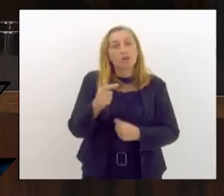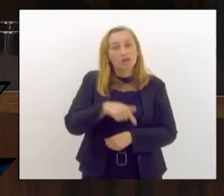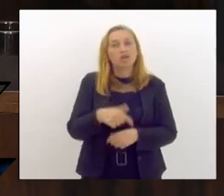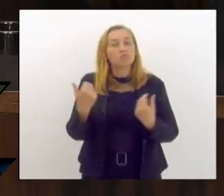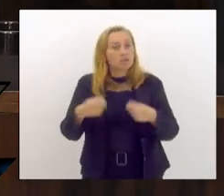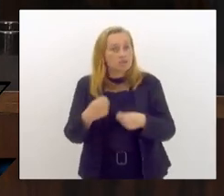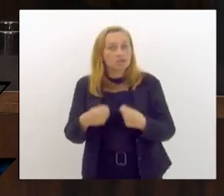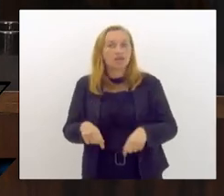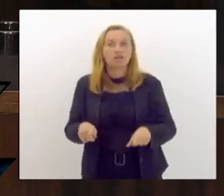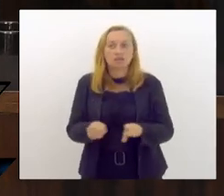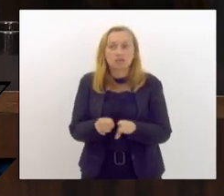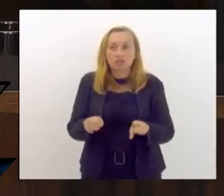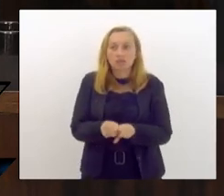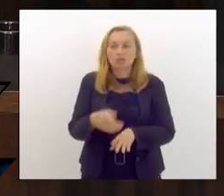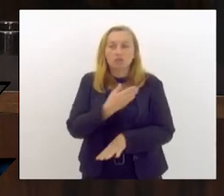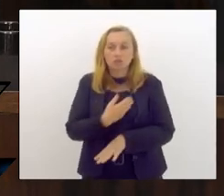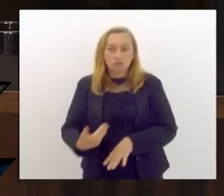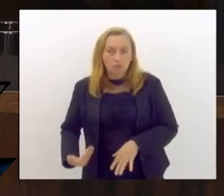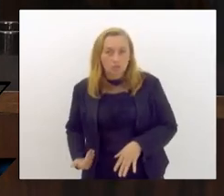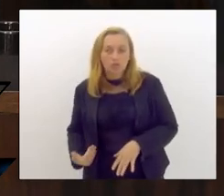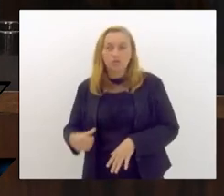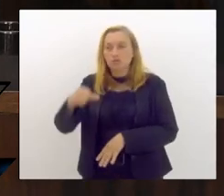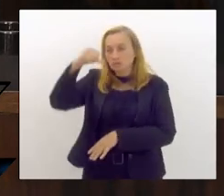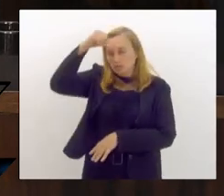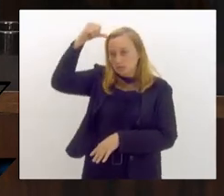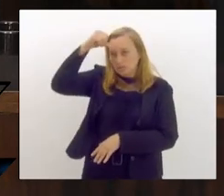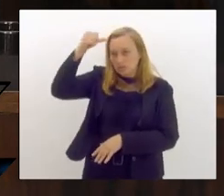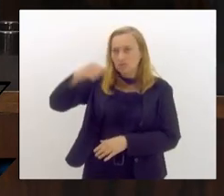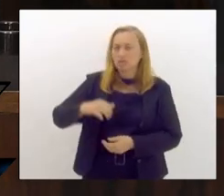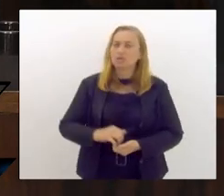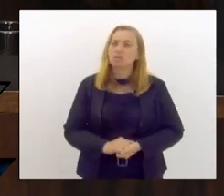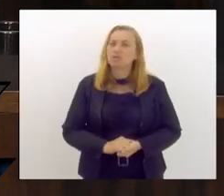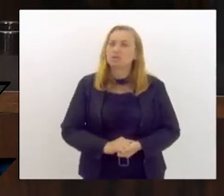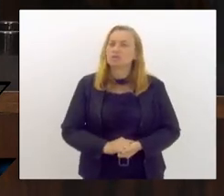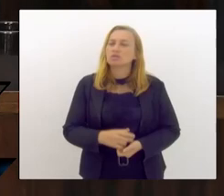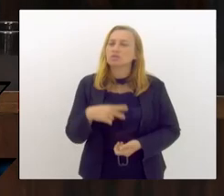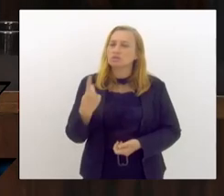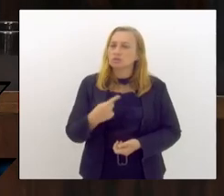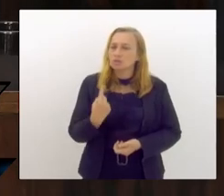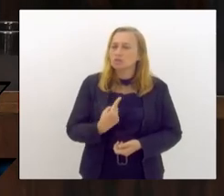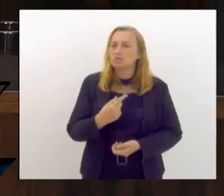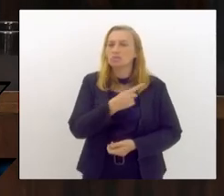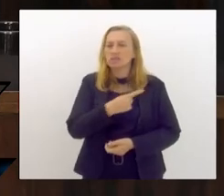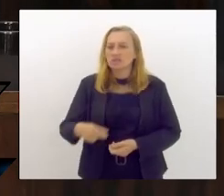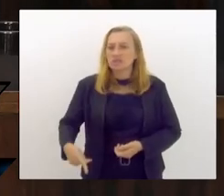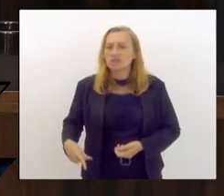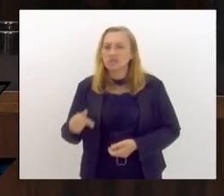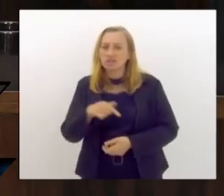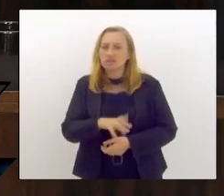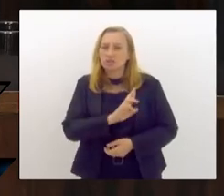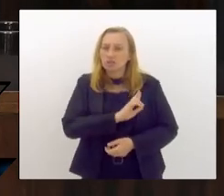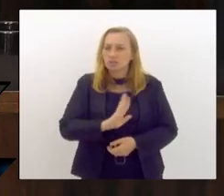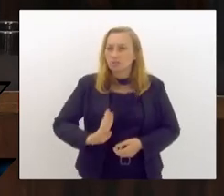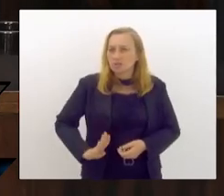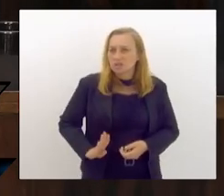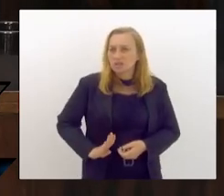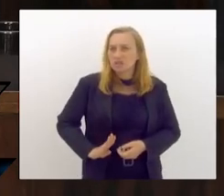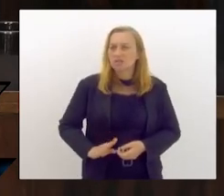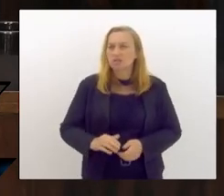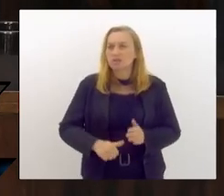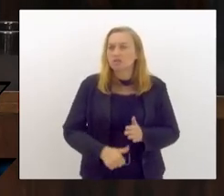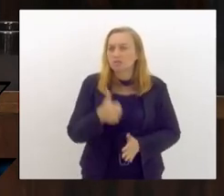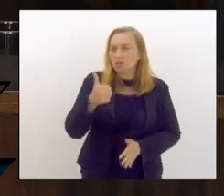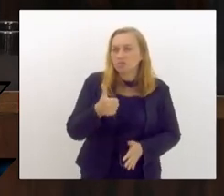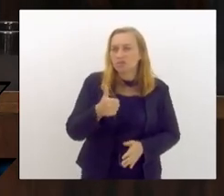de apoio para o nosso governo Cláudio Castro aqui, nosso presidente aqui, Rodrigo Bacelar, pela primeira vez